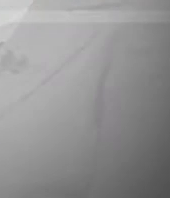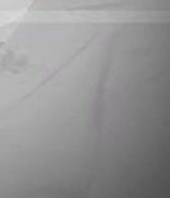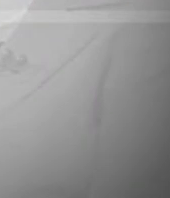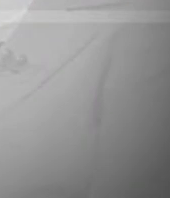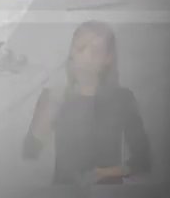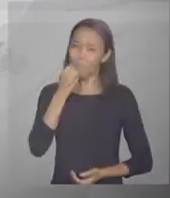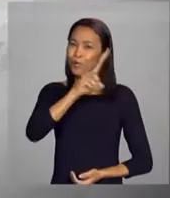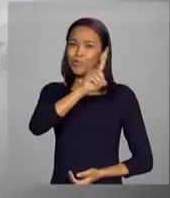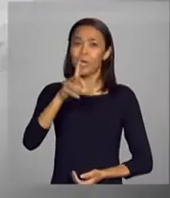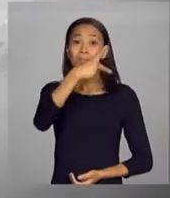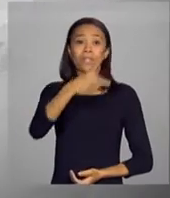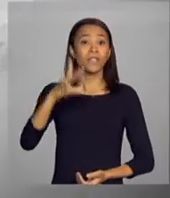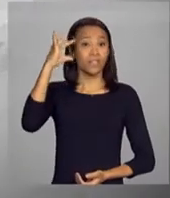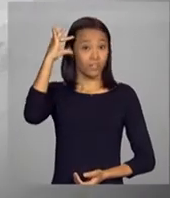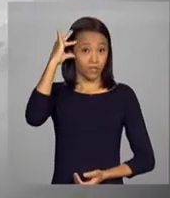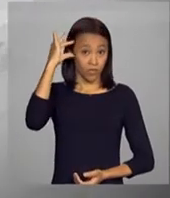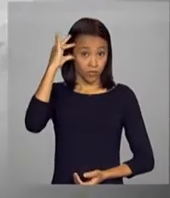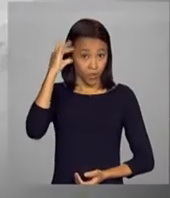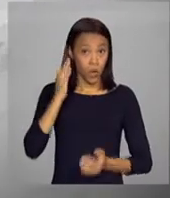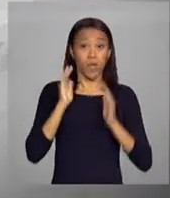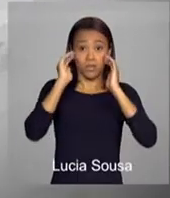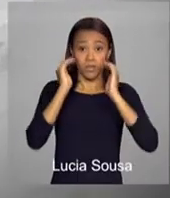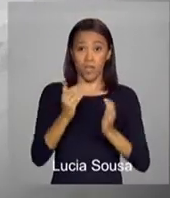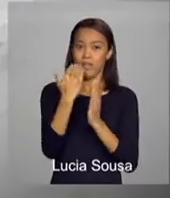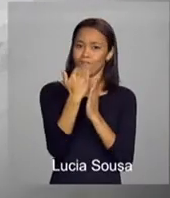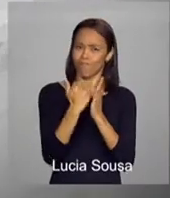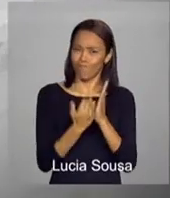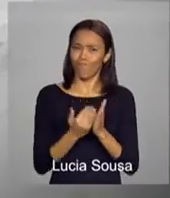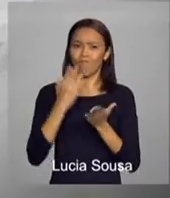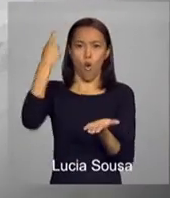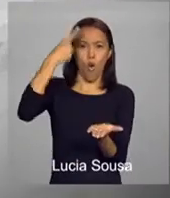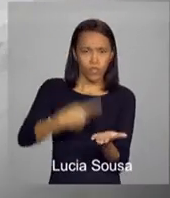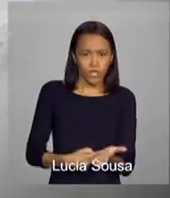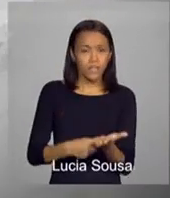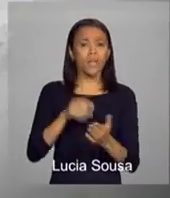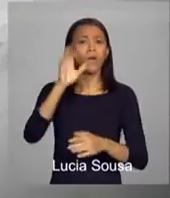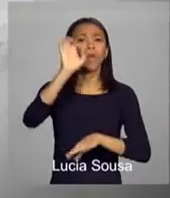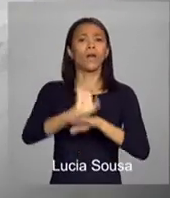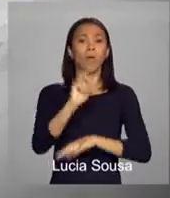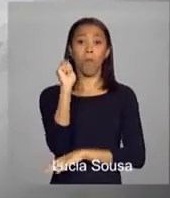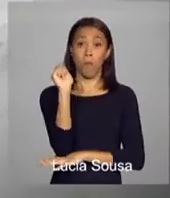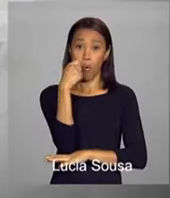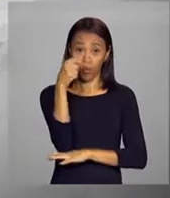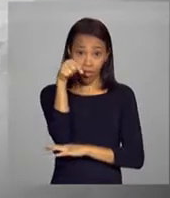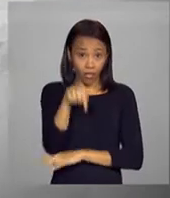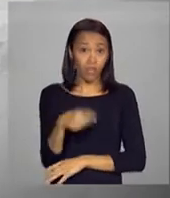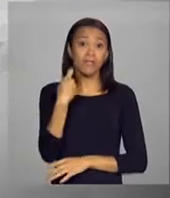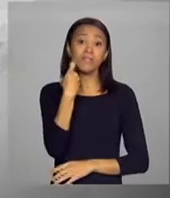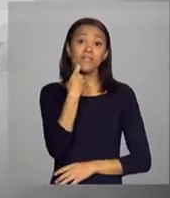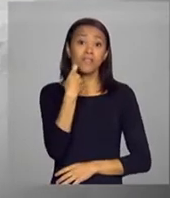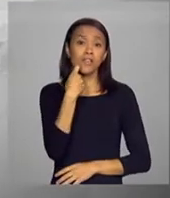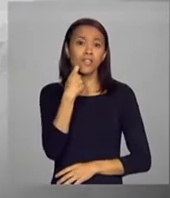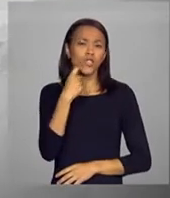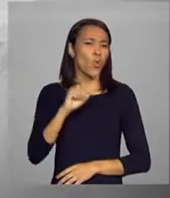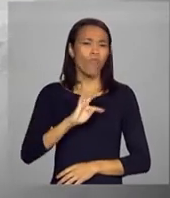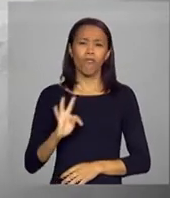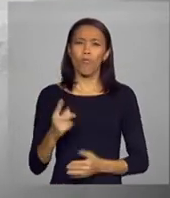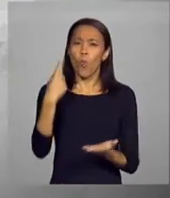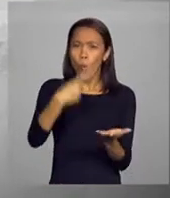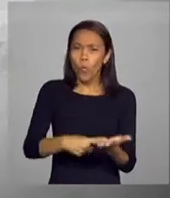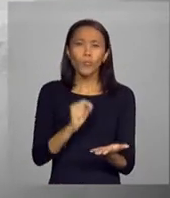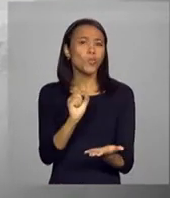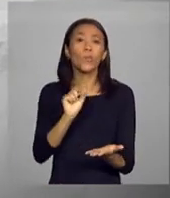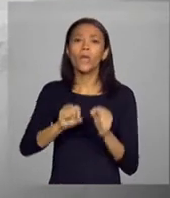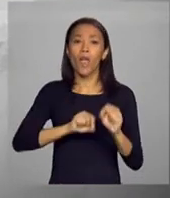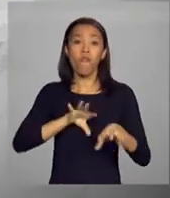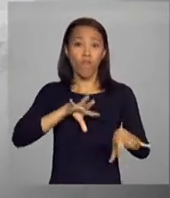Olá bom dia a presidenta Dima russef cumpre a agenda oficial em Porto Alegre nesta sextafeira um dos compromissos dela